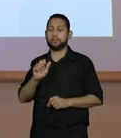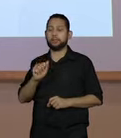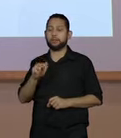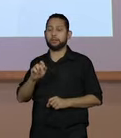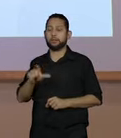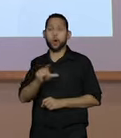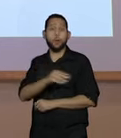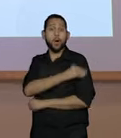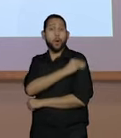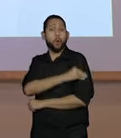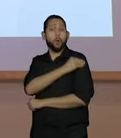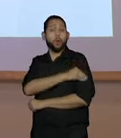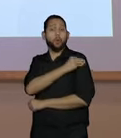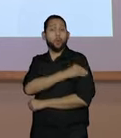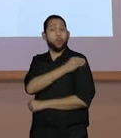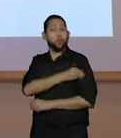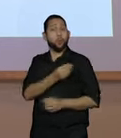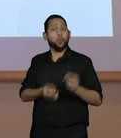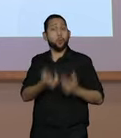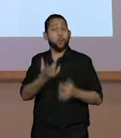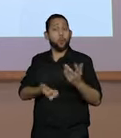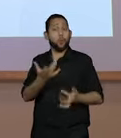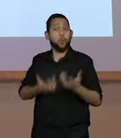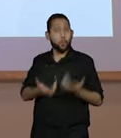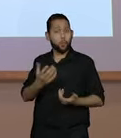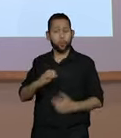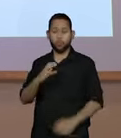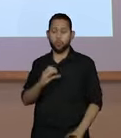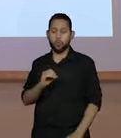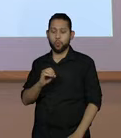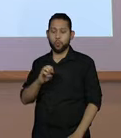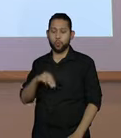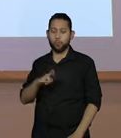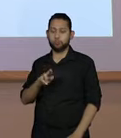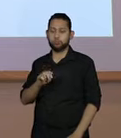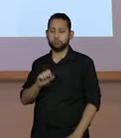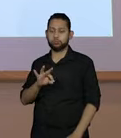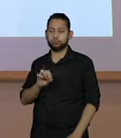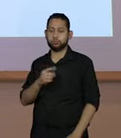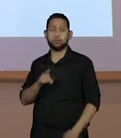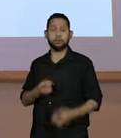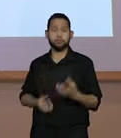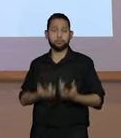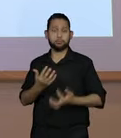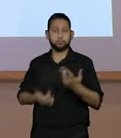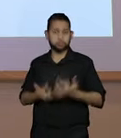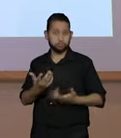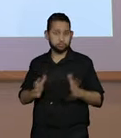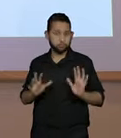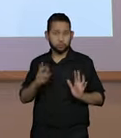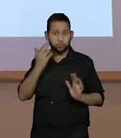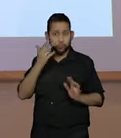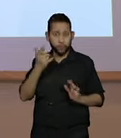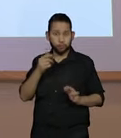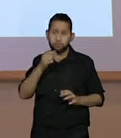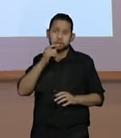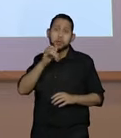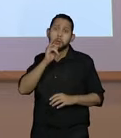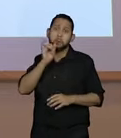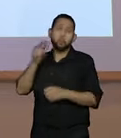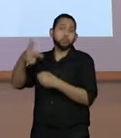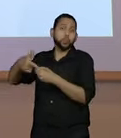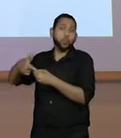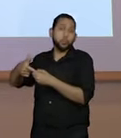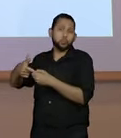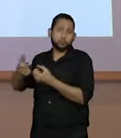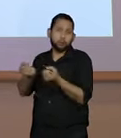álcool está bem presente no nosso dia a dia. O que a gente vai usar? O álcool comum, o álcool do posto, que